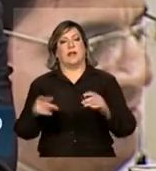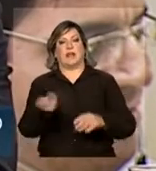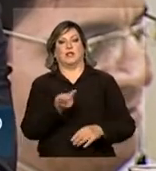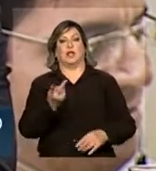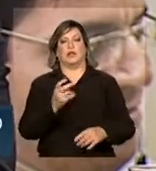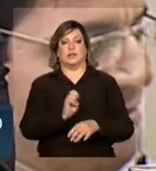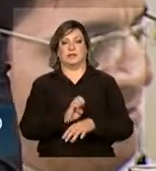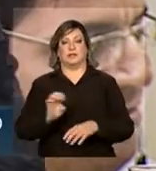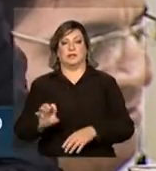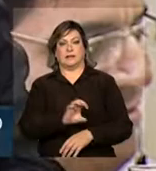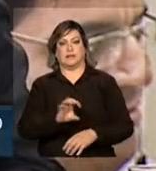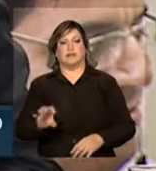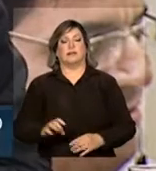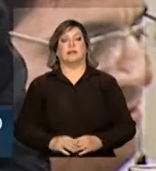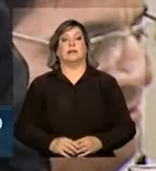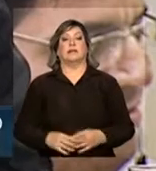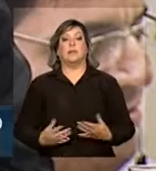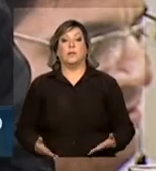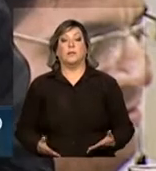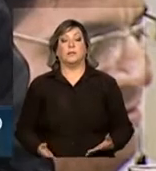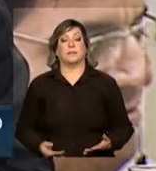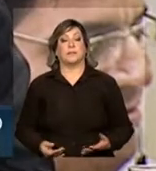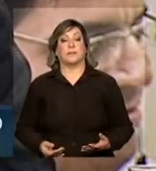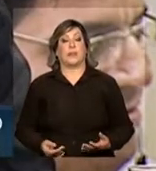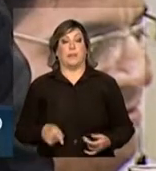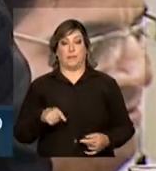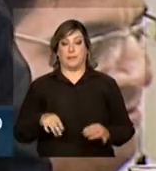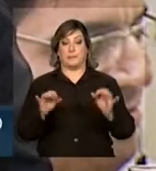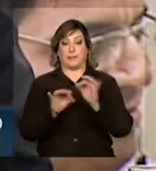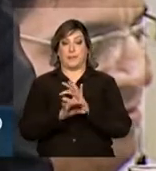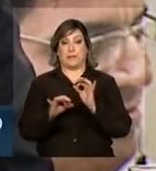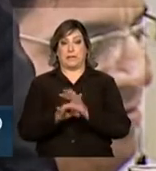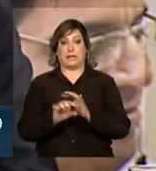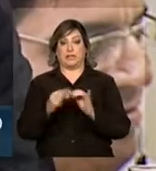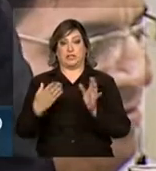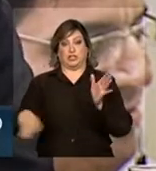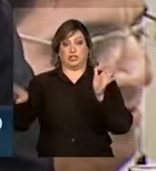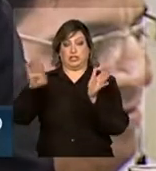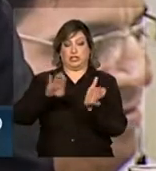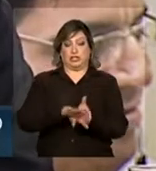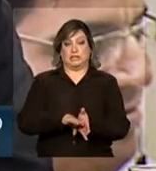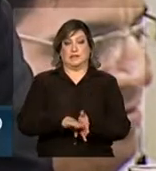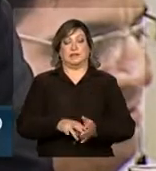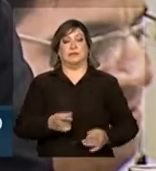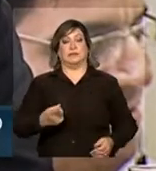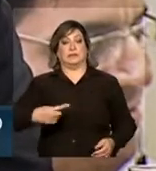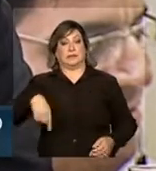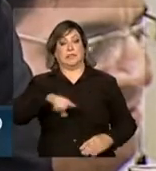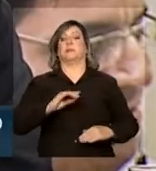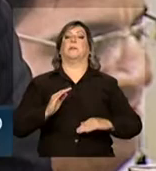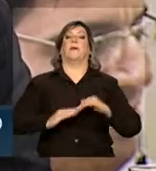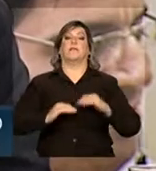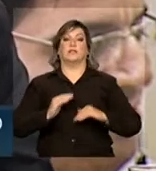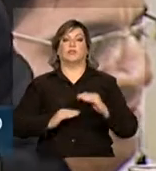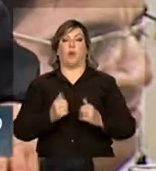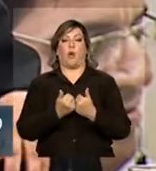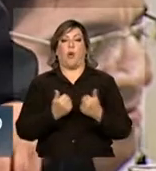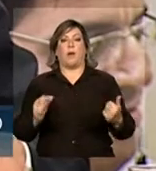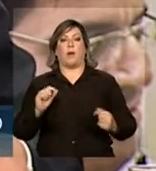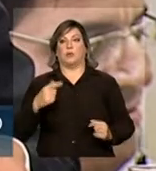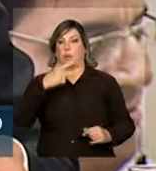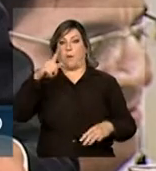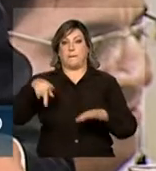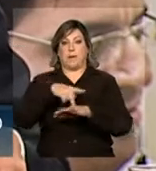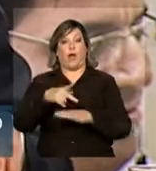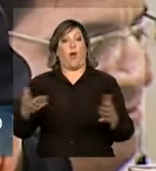eh dizer que e a preparação da chegada desses profissionais da cooperação internacional no